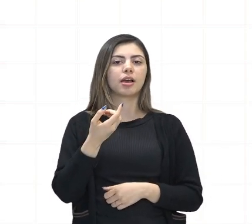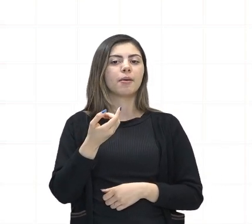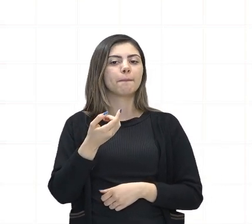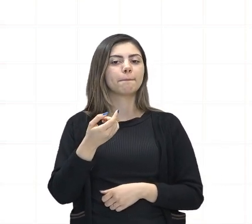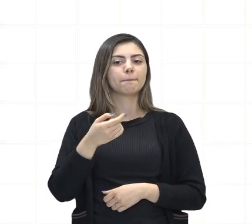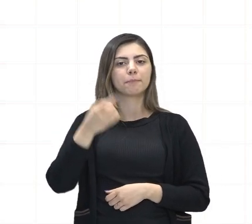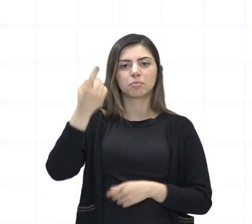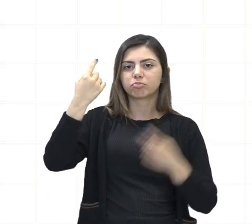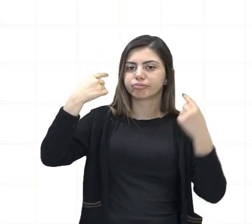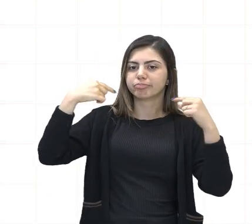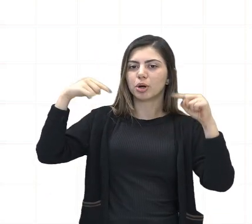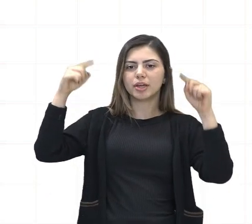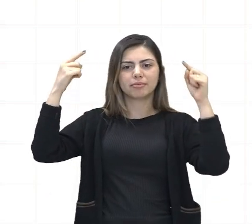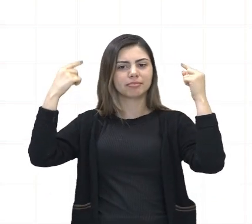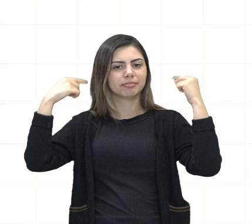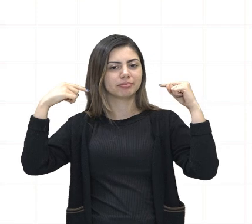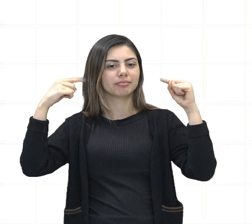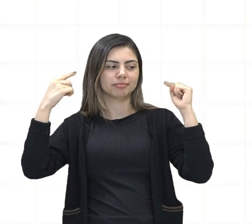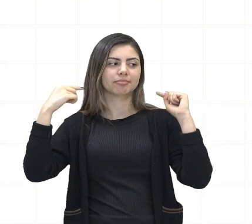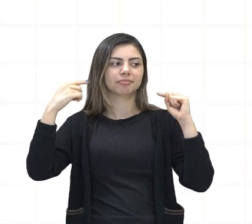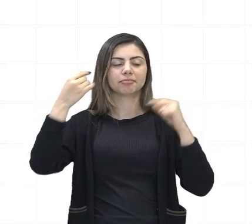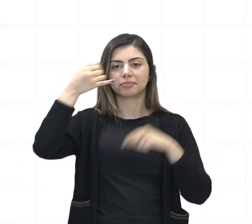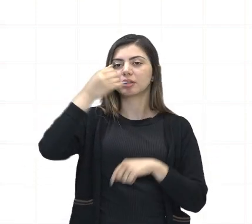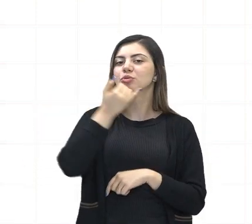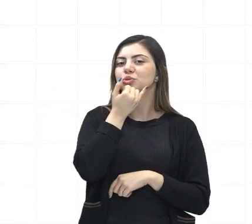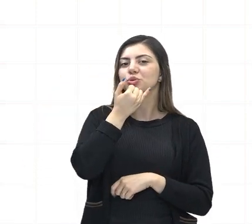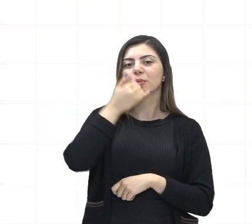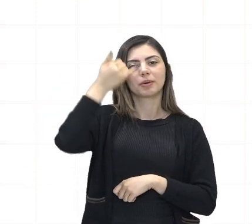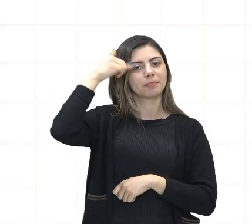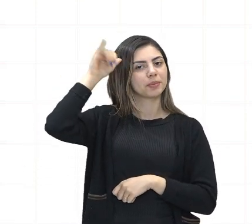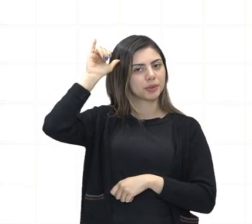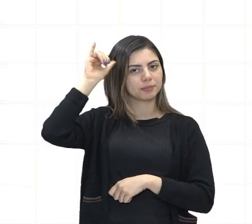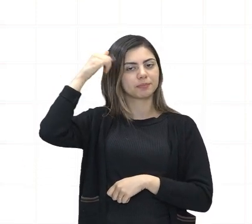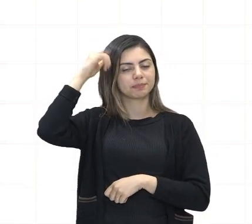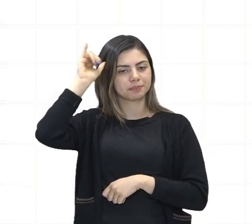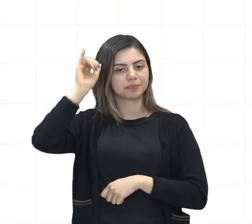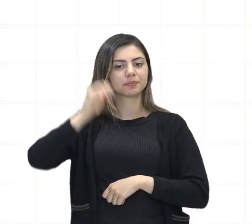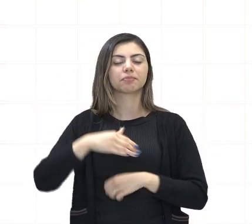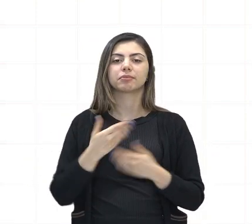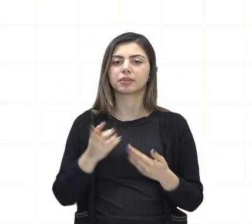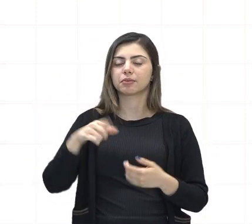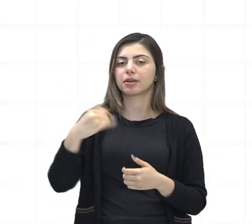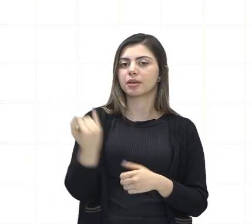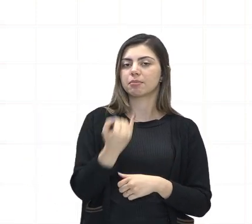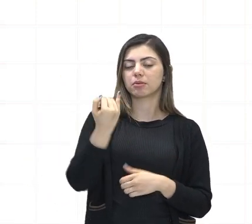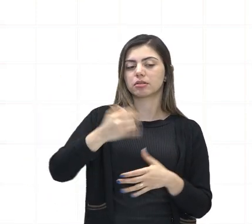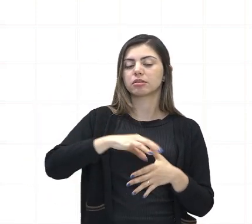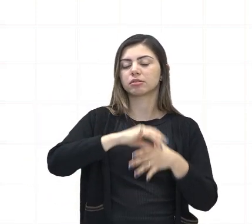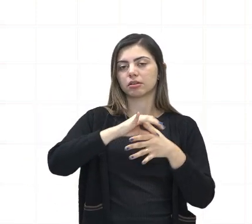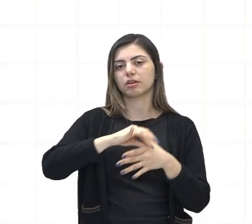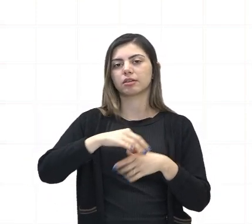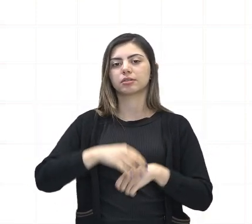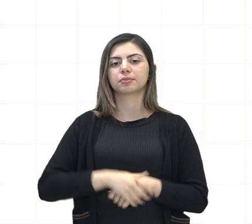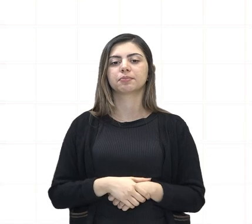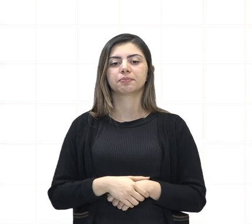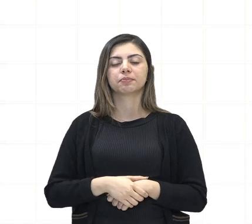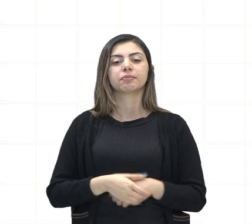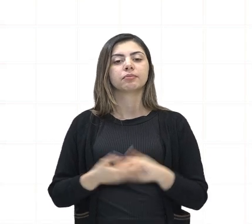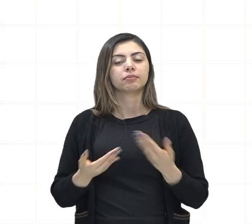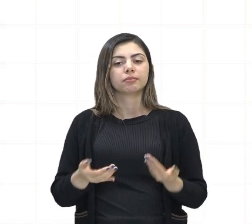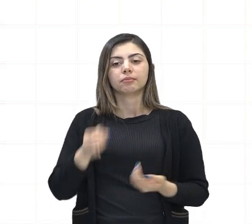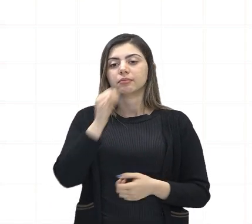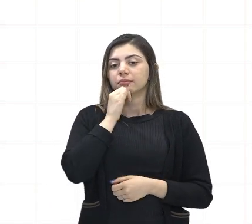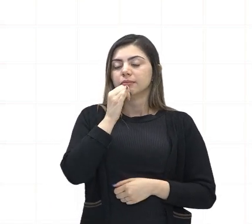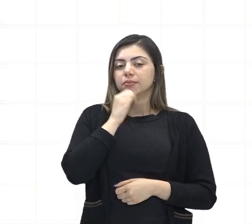né? Os ovinos também, enfim. Tem ali o gado de corte, é muito importante por lá nesse sentido. A gente tem, por